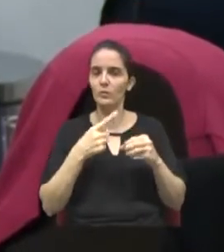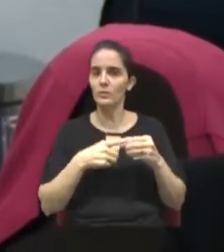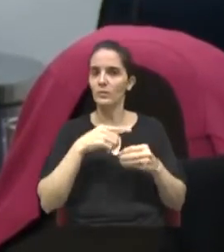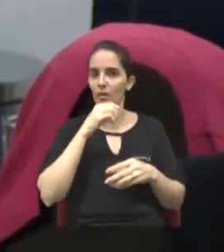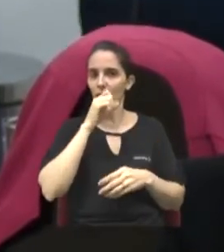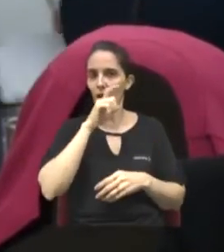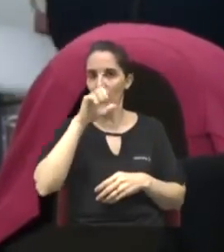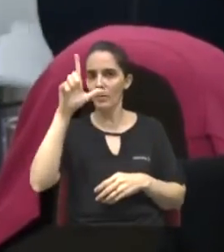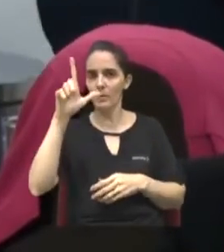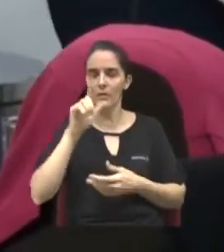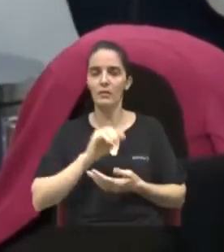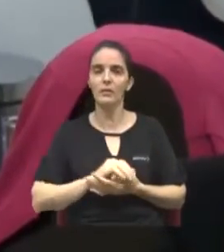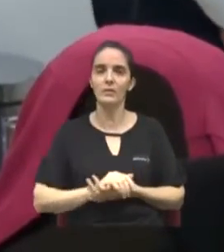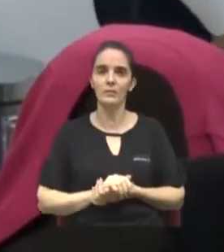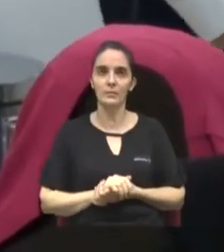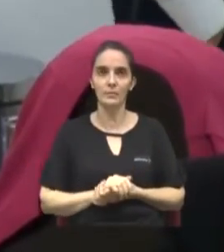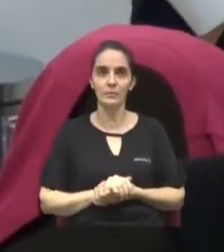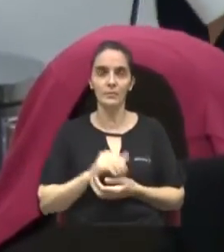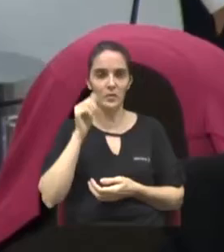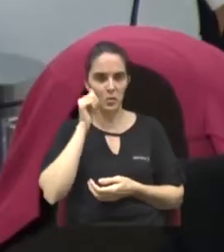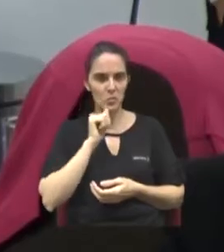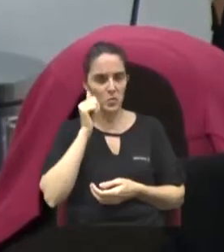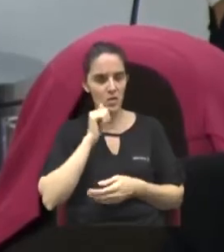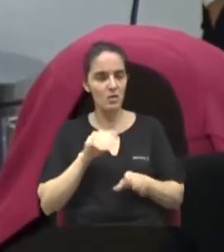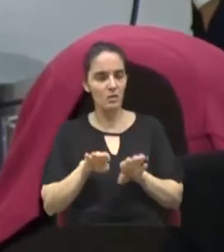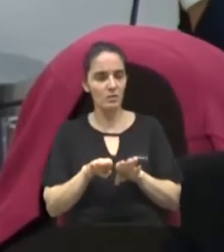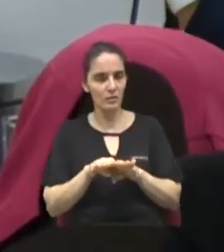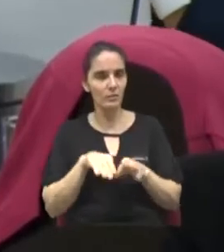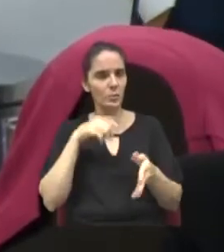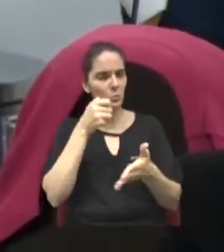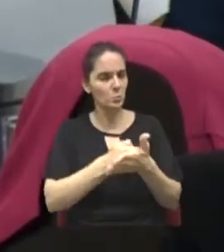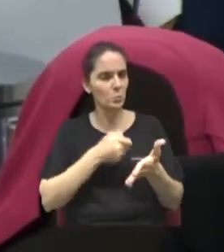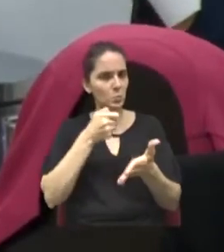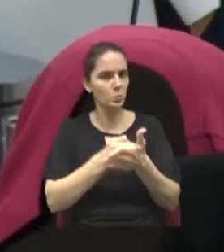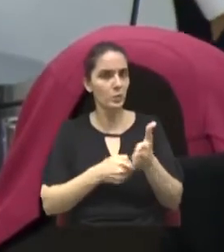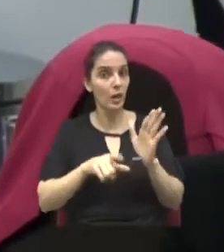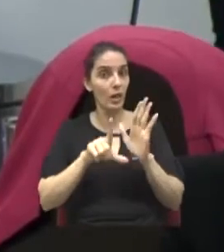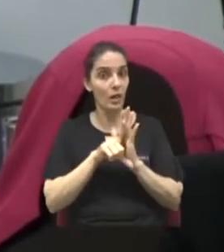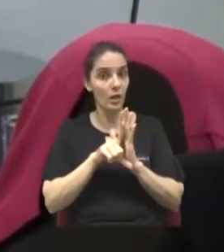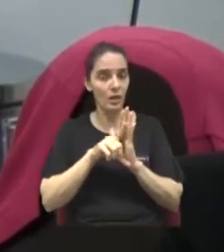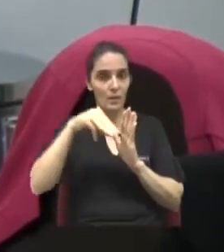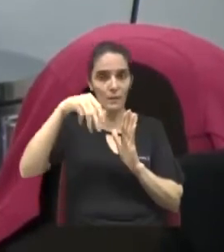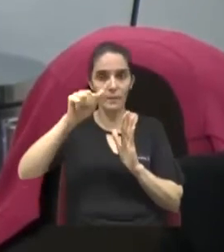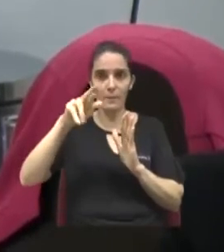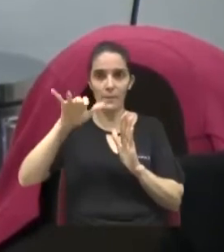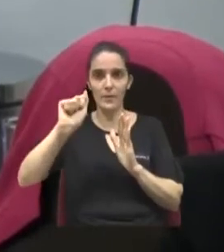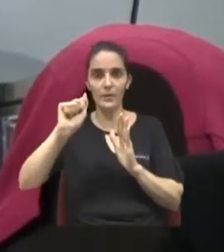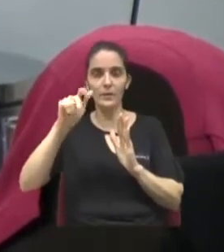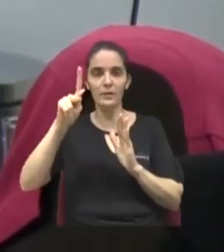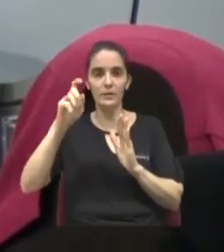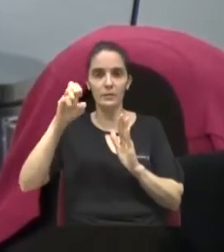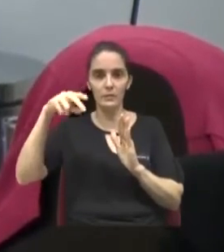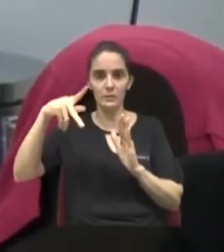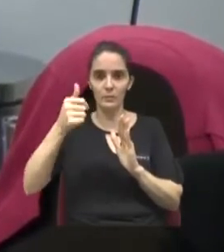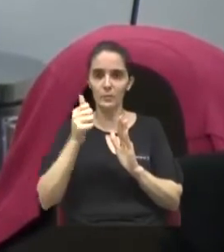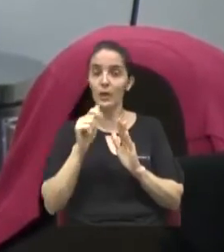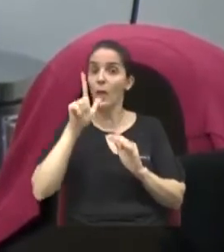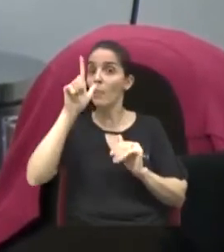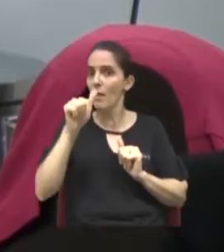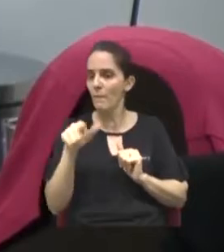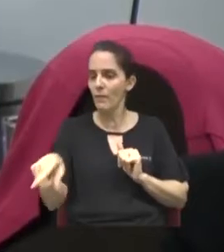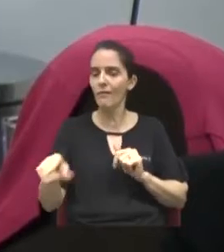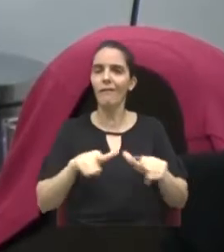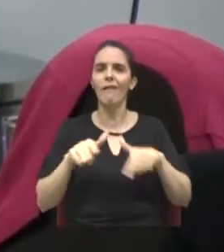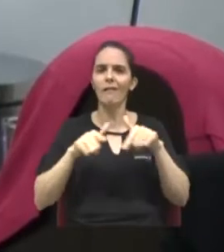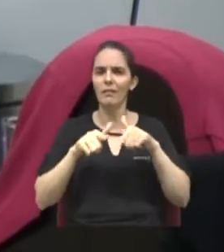fez por nós, pelas mulheres da nossa cidade, e que a Lei Maria da Penha só veio depois do trabalho dessa